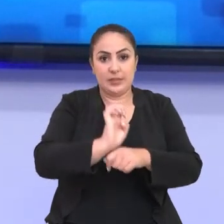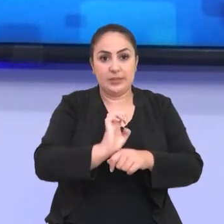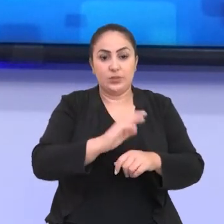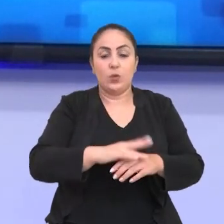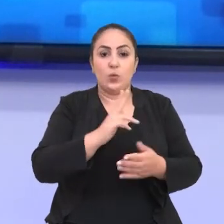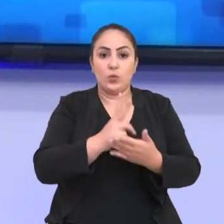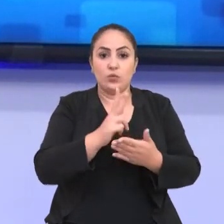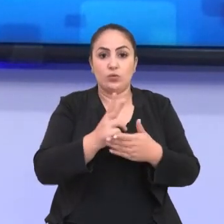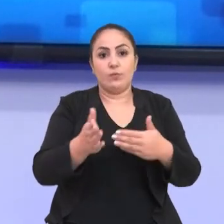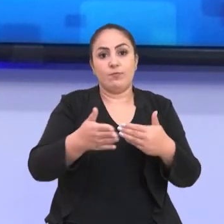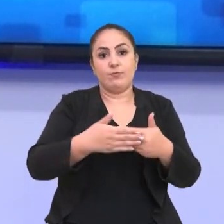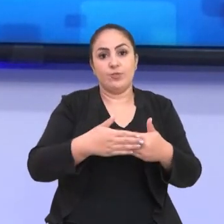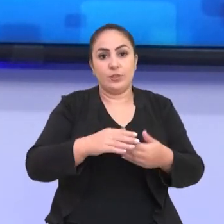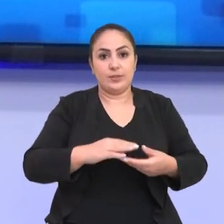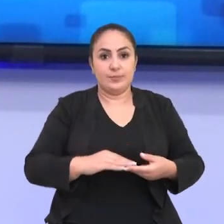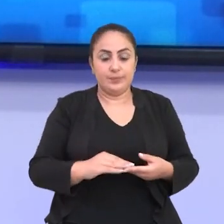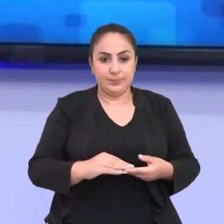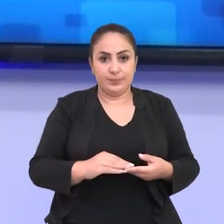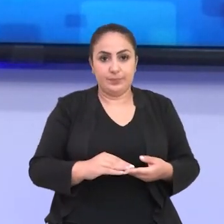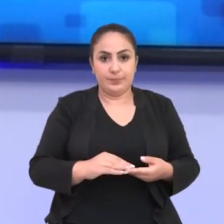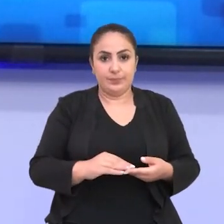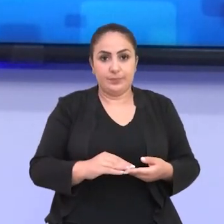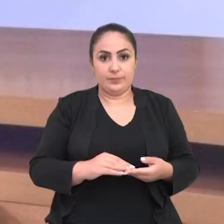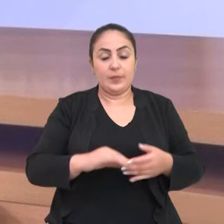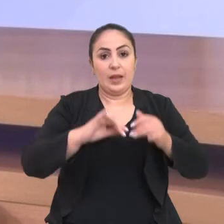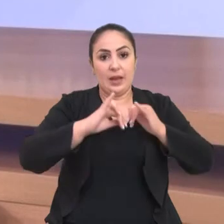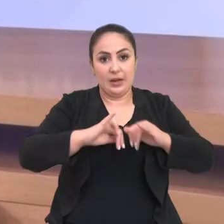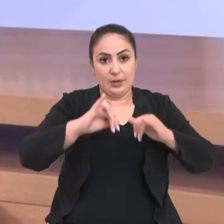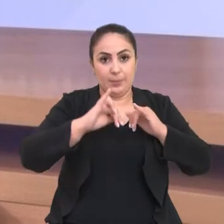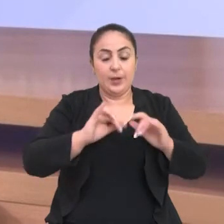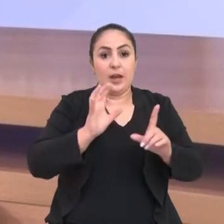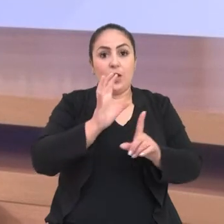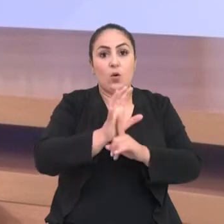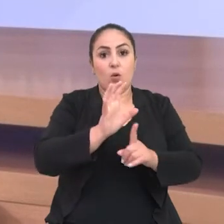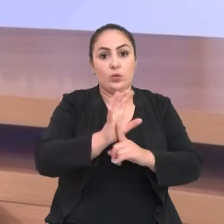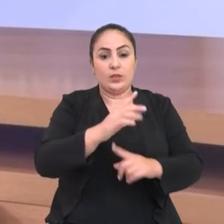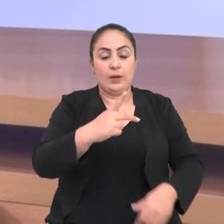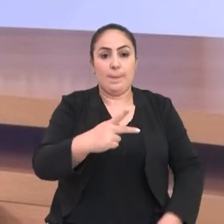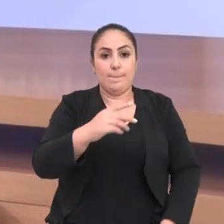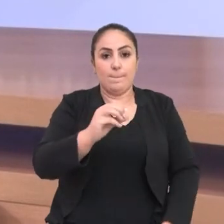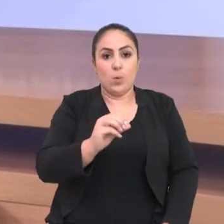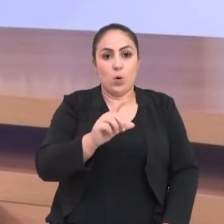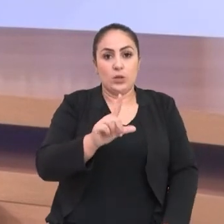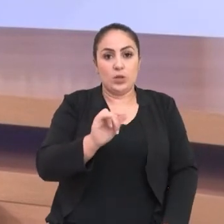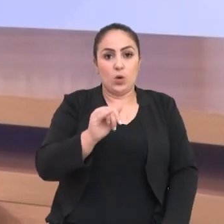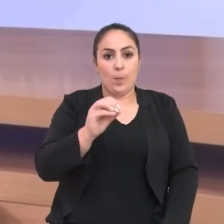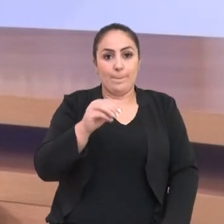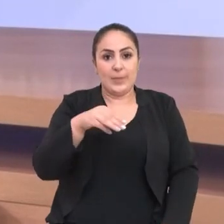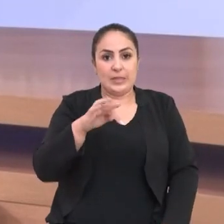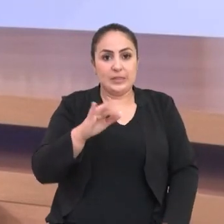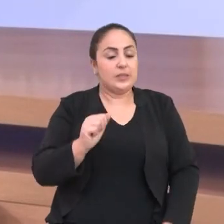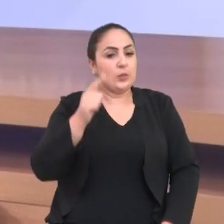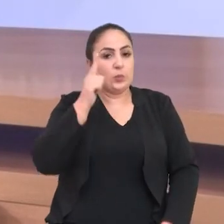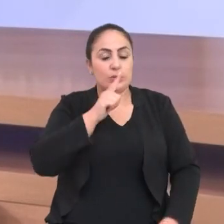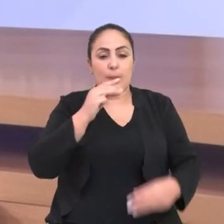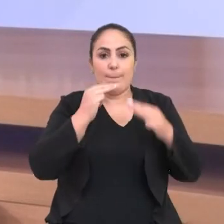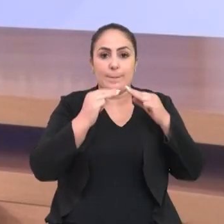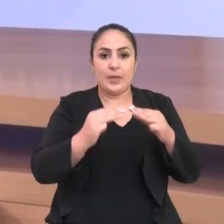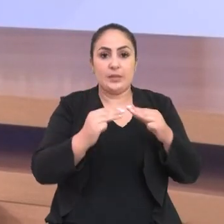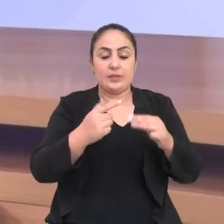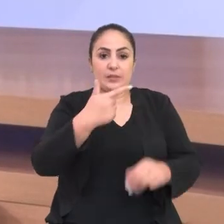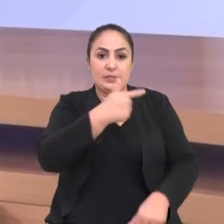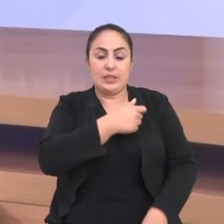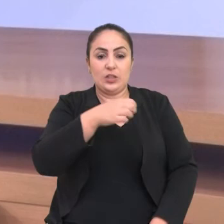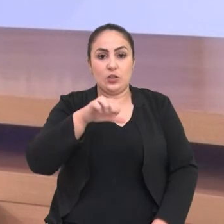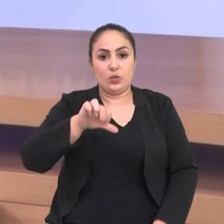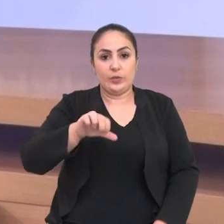municipais e estaduais seguem fechadas. A campanha contra a poliomielite não atingiu a meta,